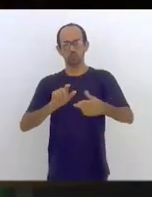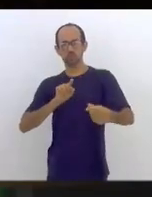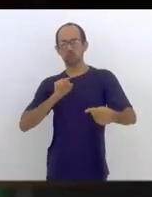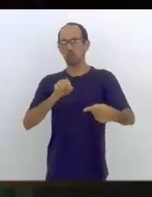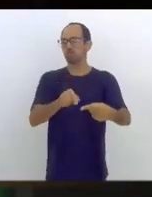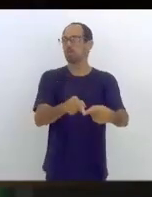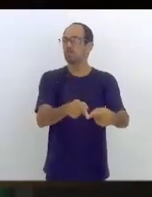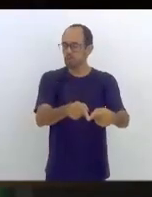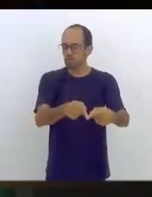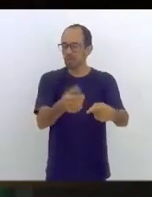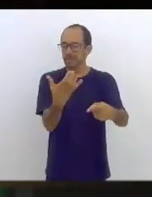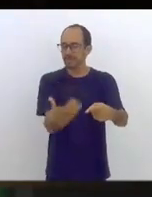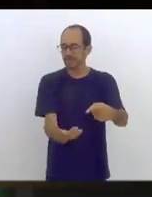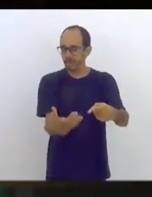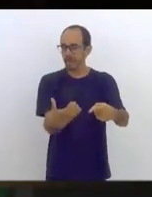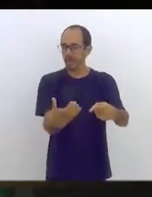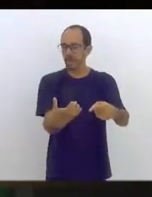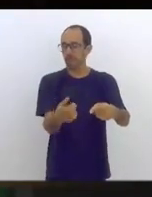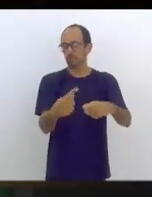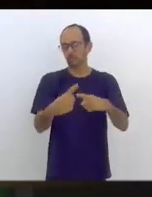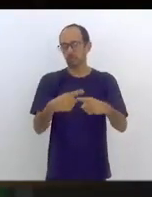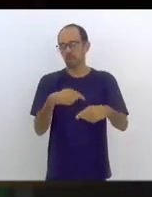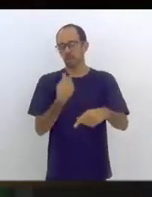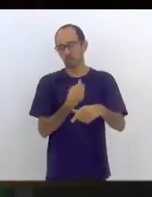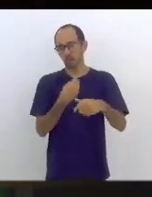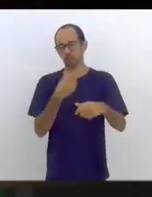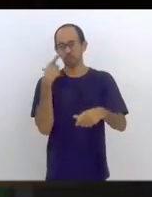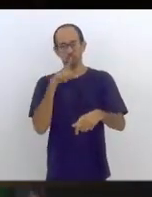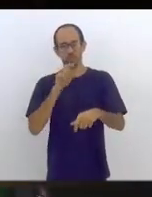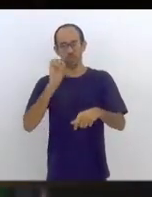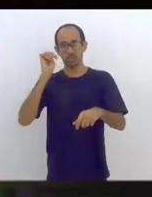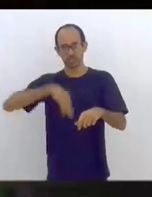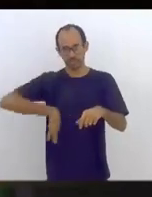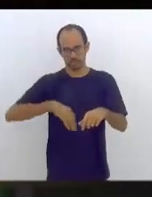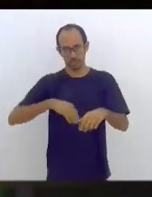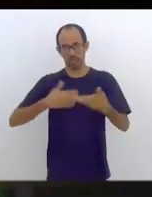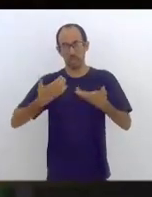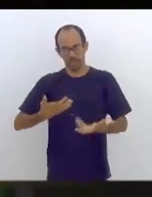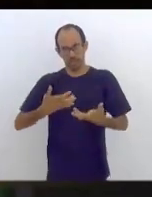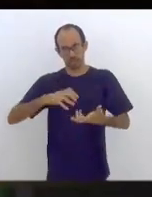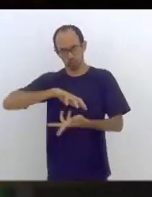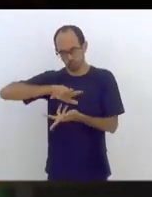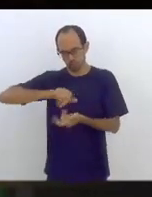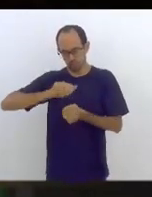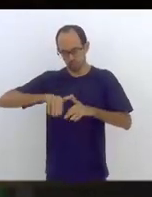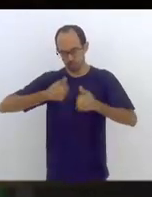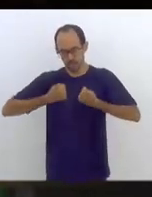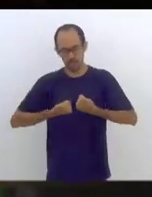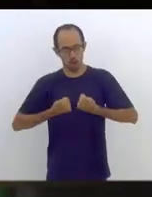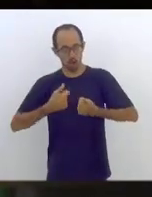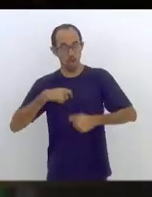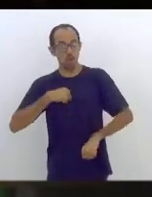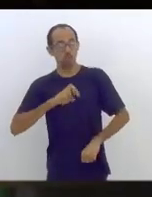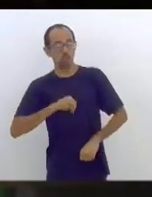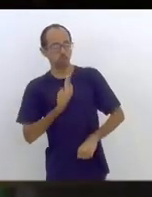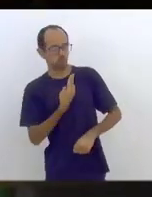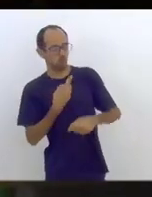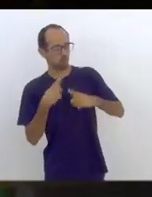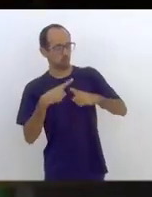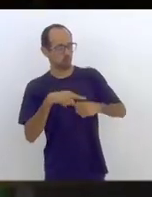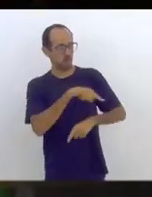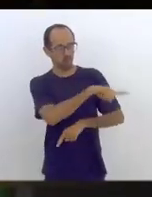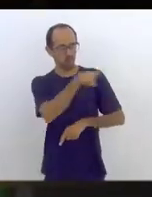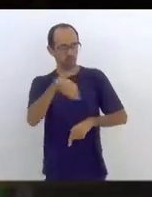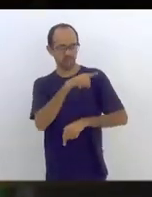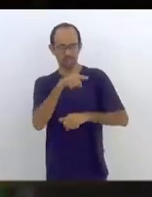naquilo que você quer, que nós vamos conseguir sim. Teremos um mundo melhor sim, porque nós queremos. Eu sou porque vocês são, porque vocês estão